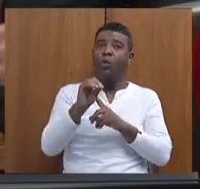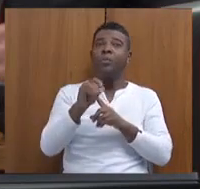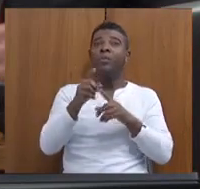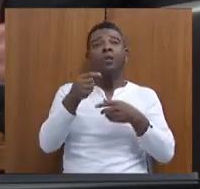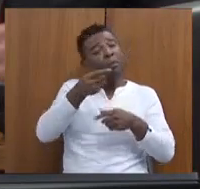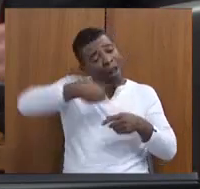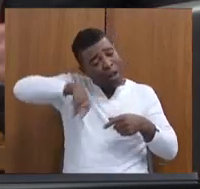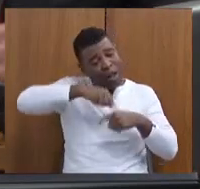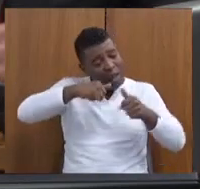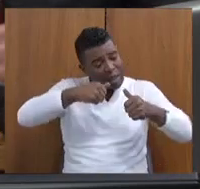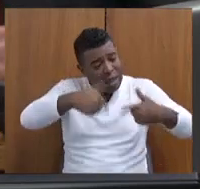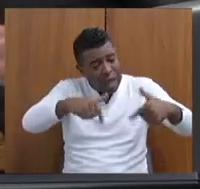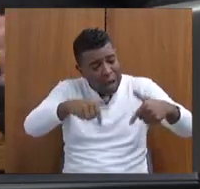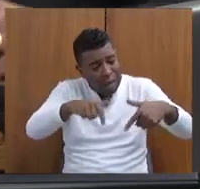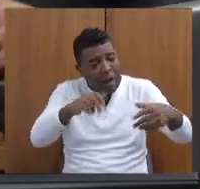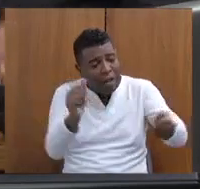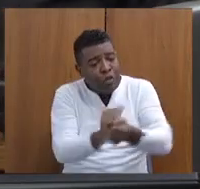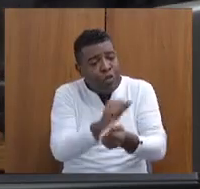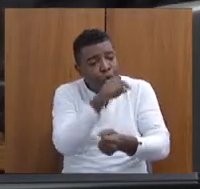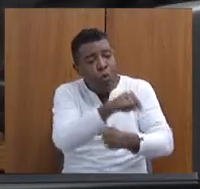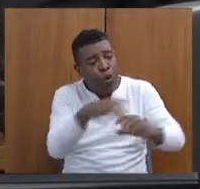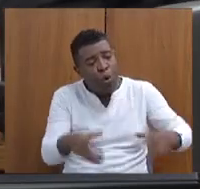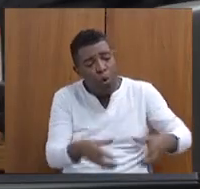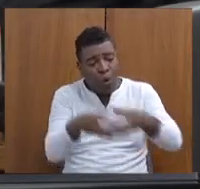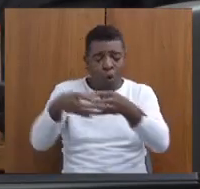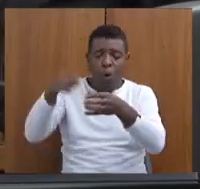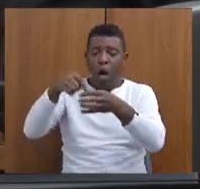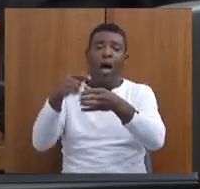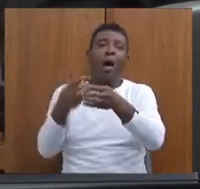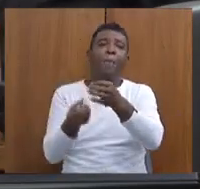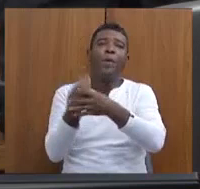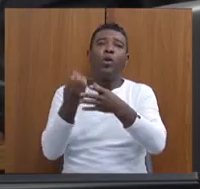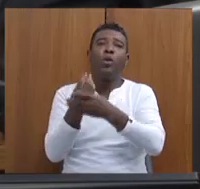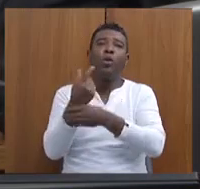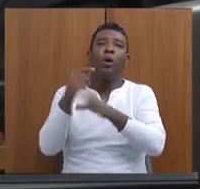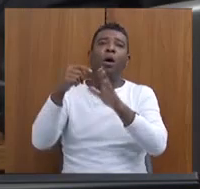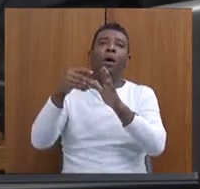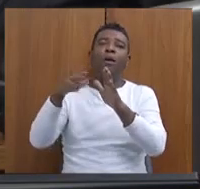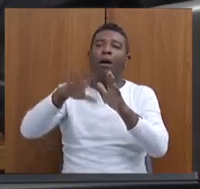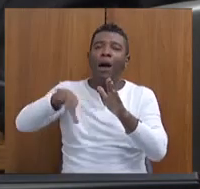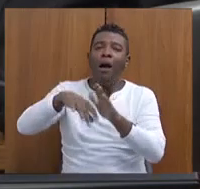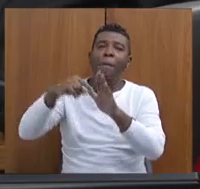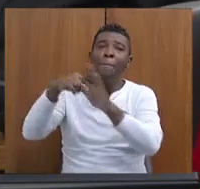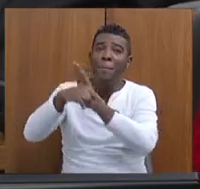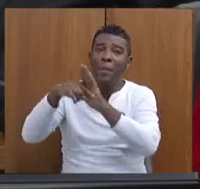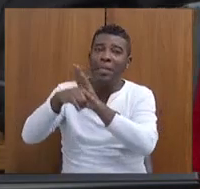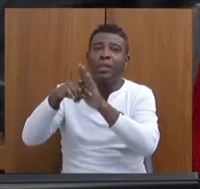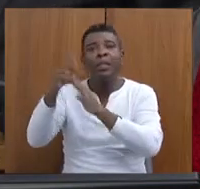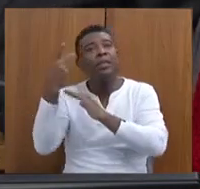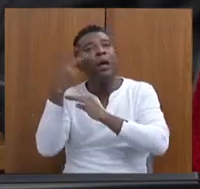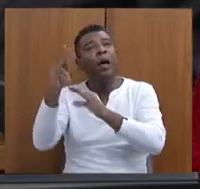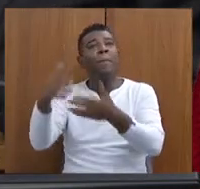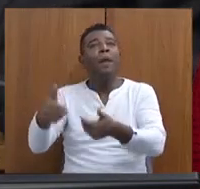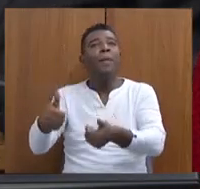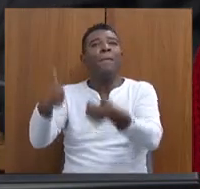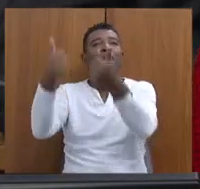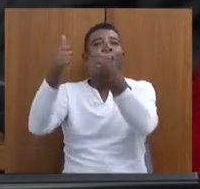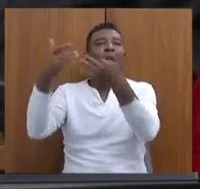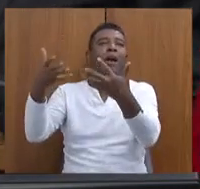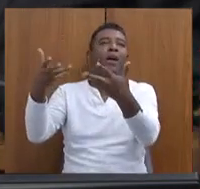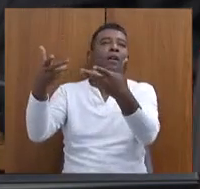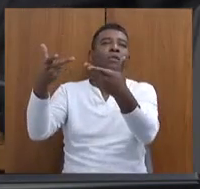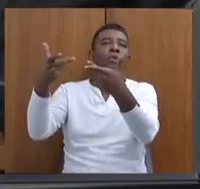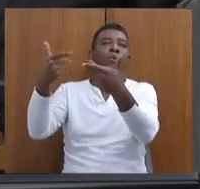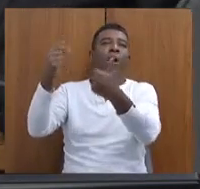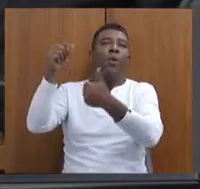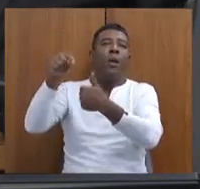junto com os produtos com os produtores na questão da pesquisa para melhorar a qualidade